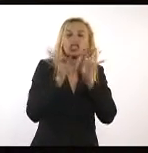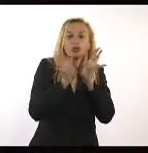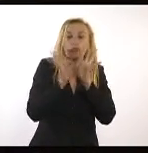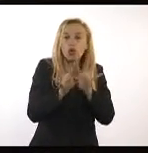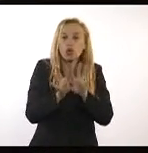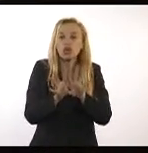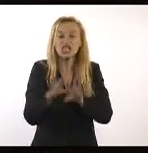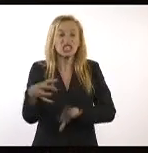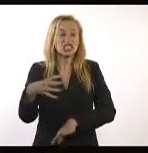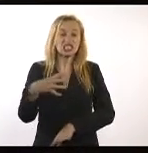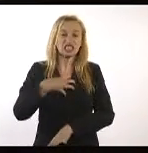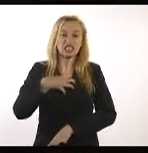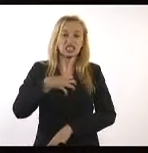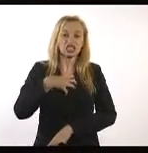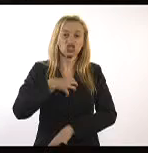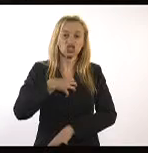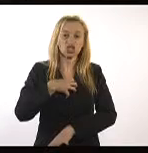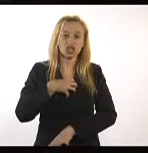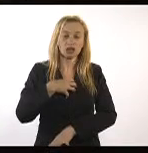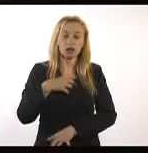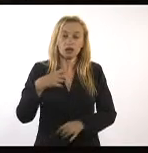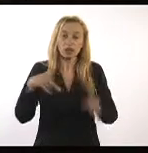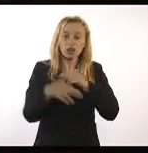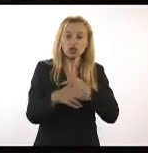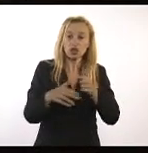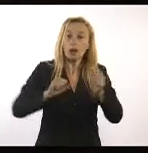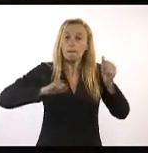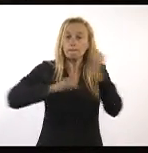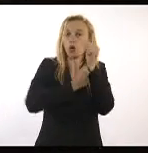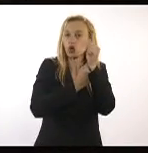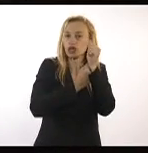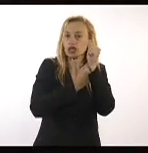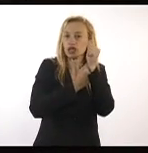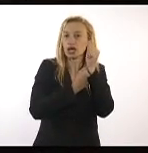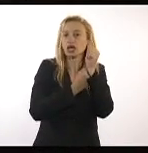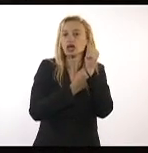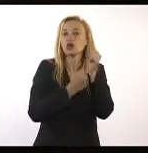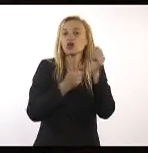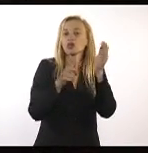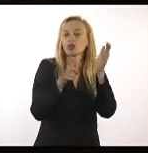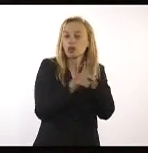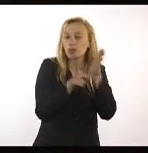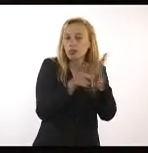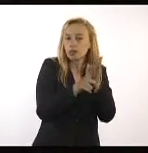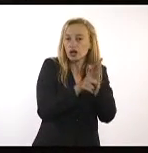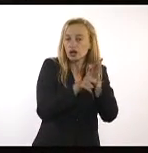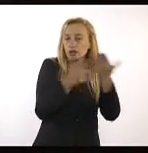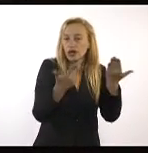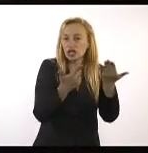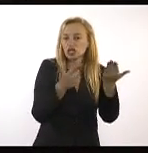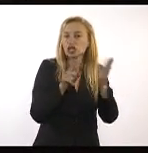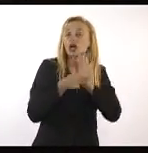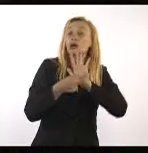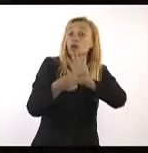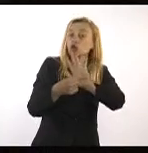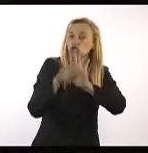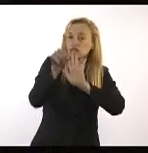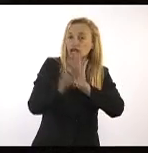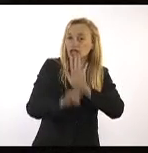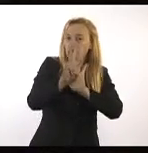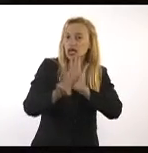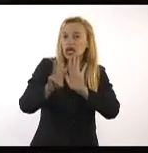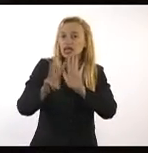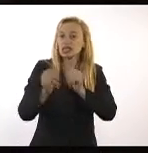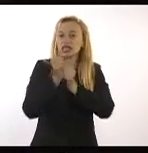se sentir atingida e bloquear uma página de que ali é seguida